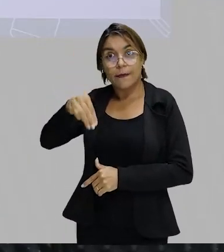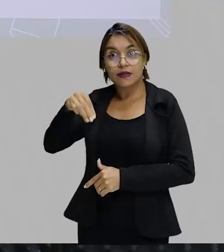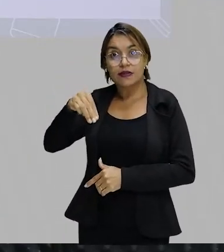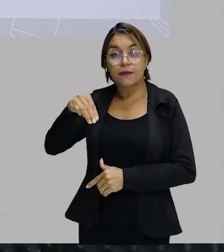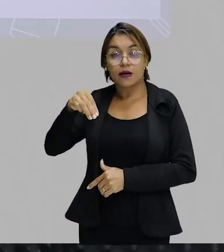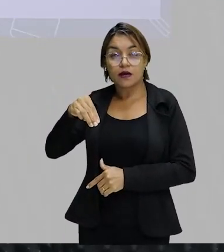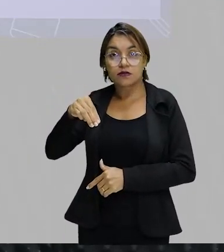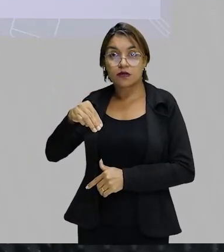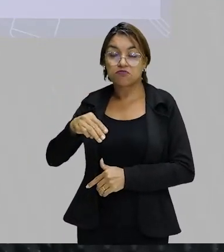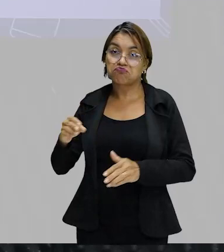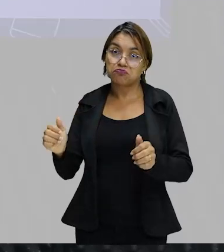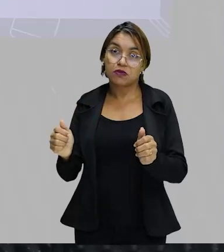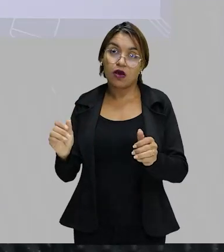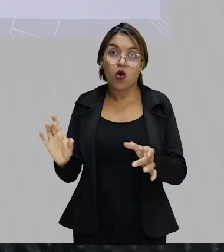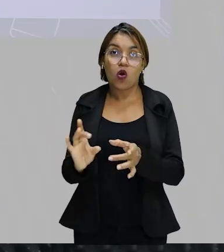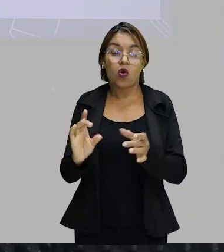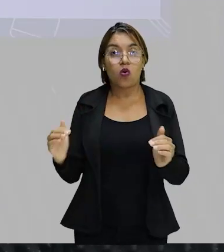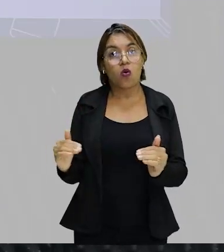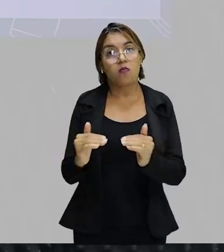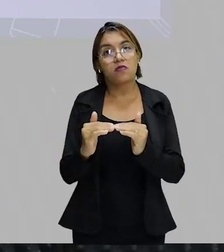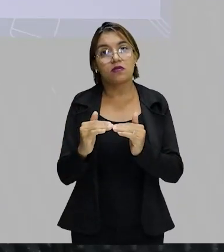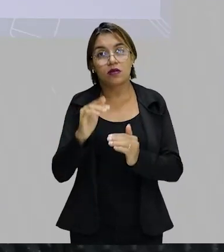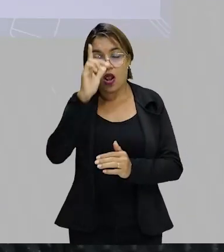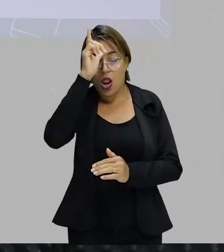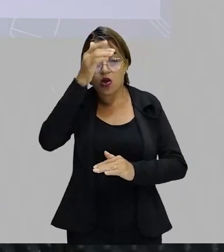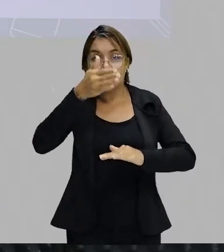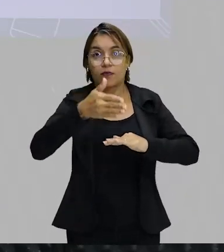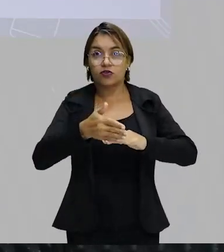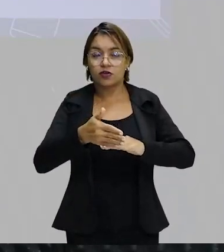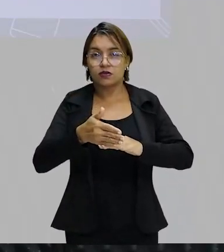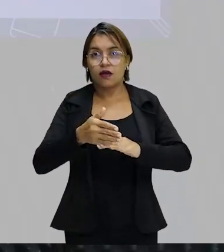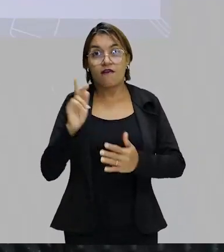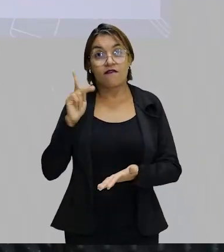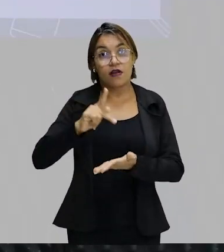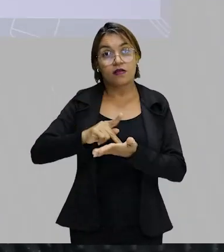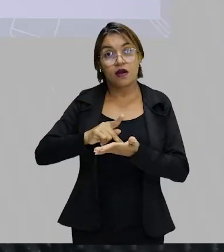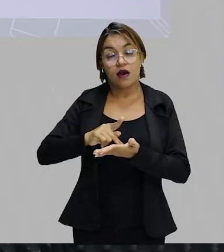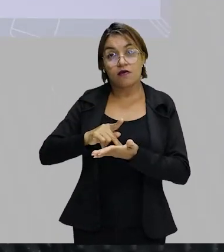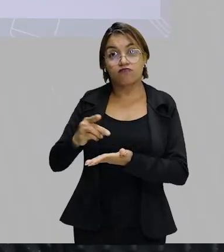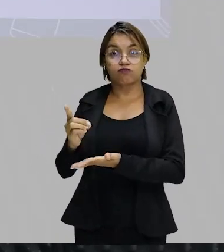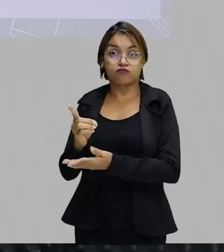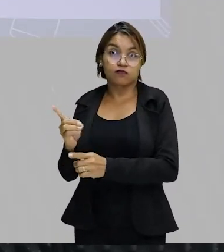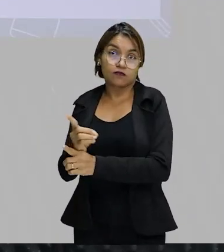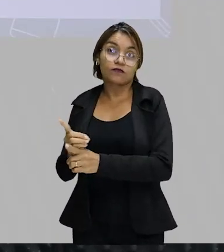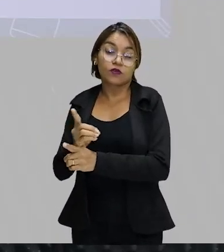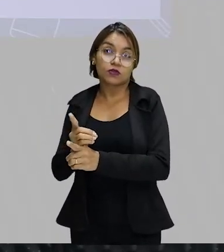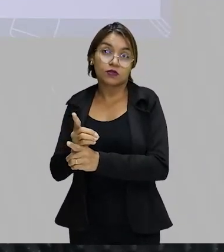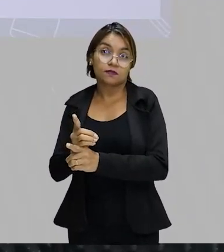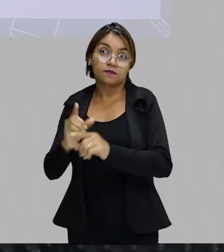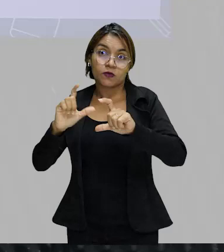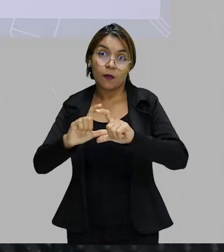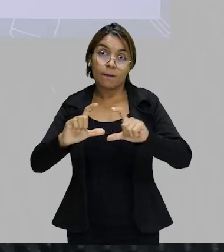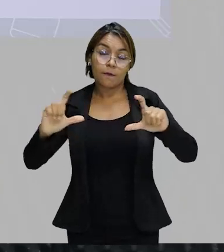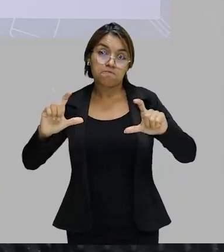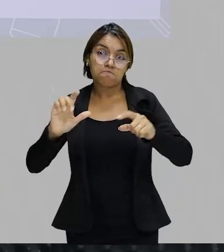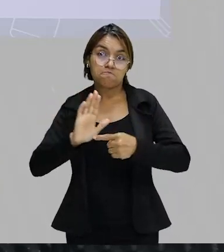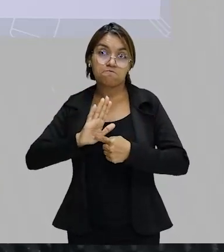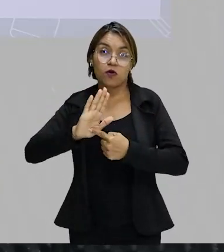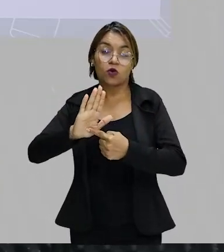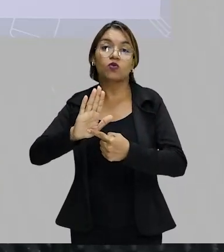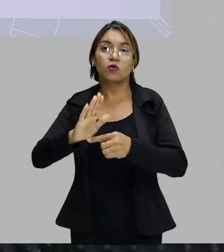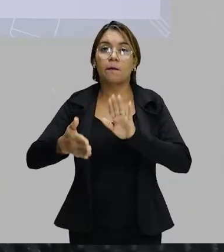lógica moderna, ok? Da validade e falsidade das sentenças, enunciados ou proposições. Sentenças, enunciados